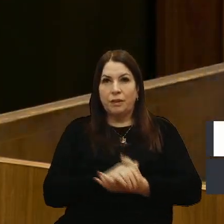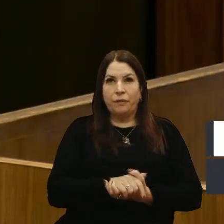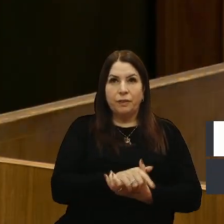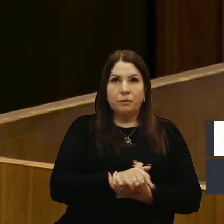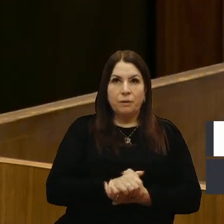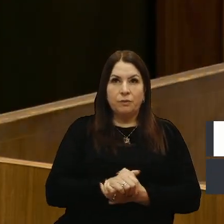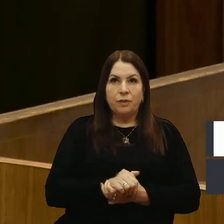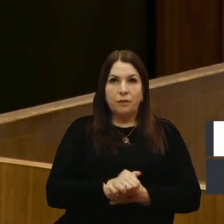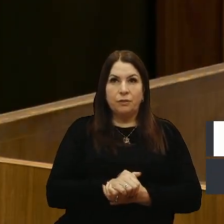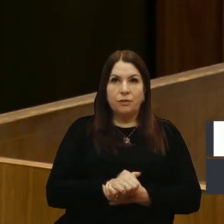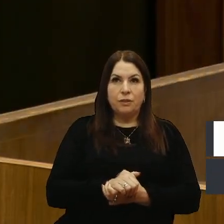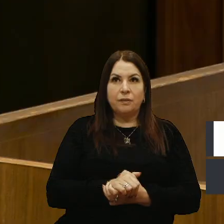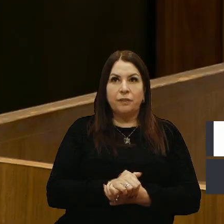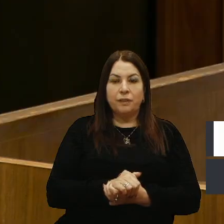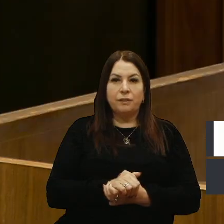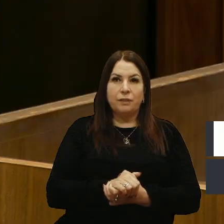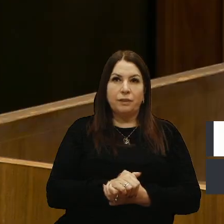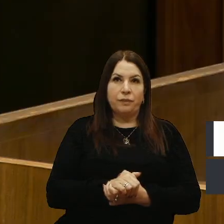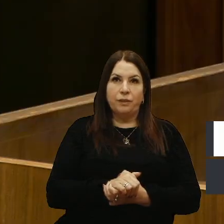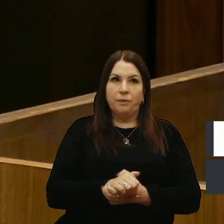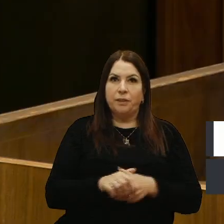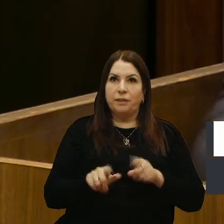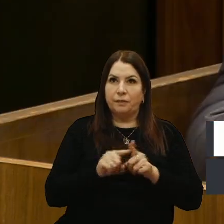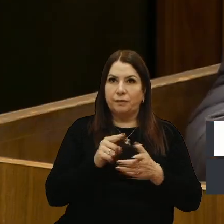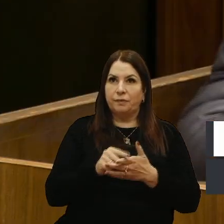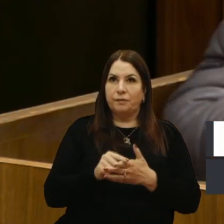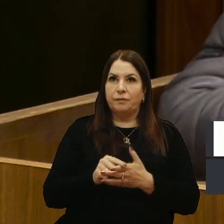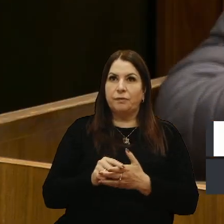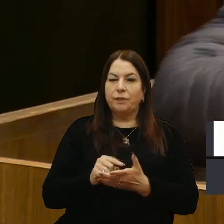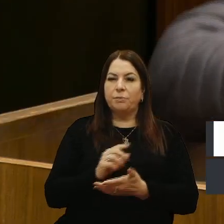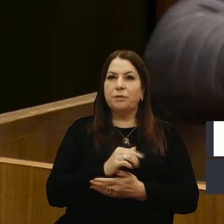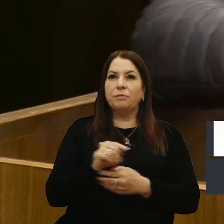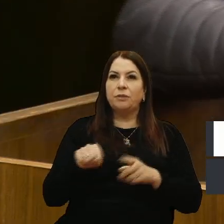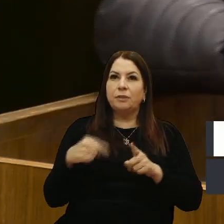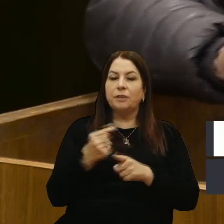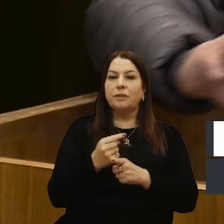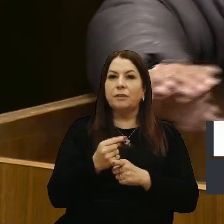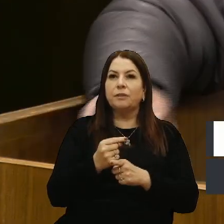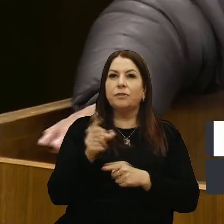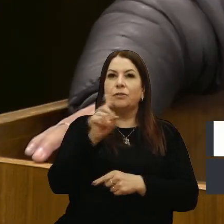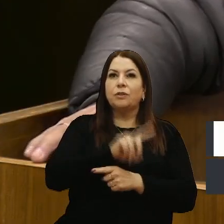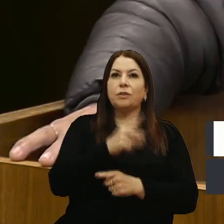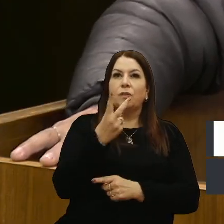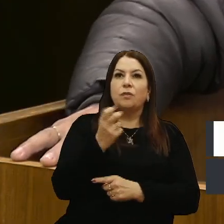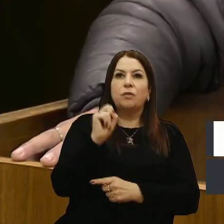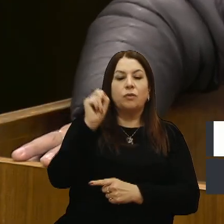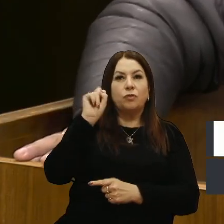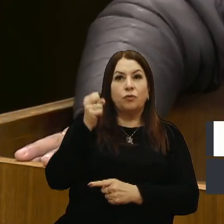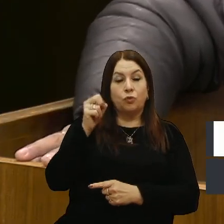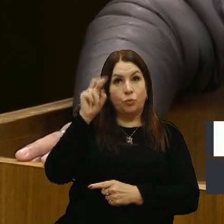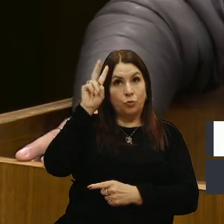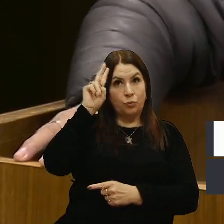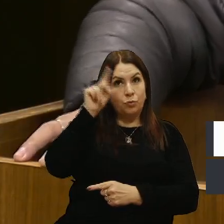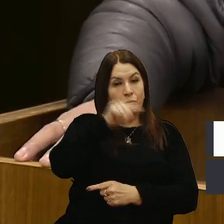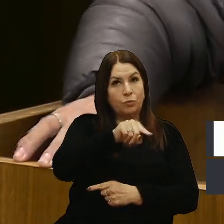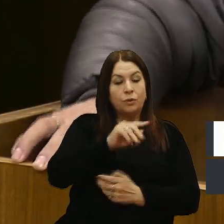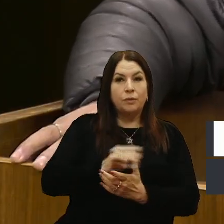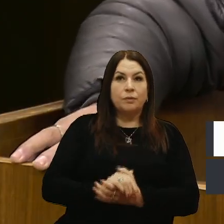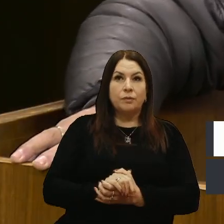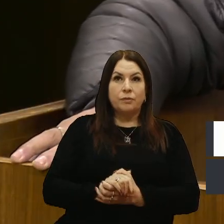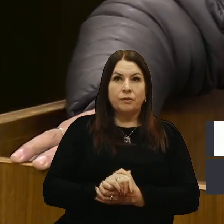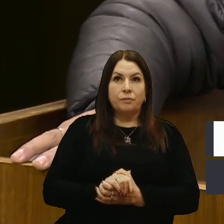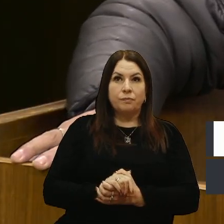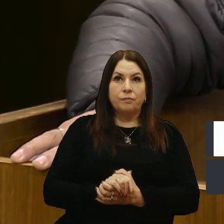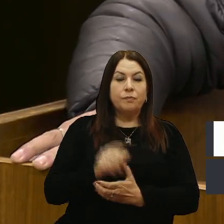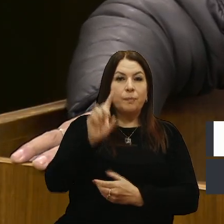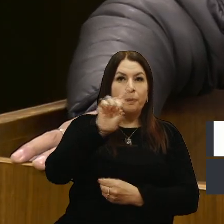pública. Tá? Mas eu quero falar hoje aqui sobre o dia 28 de abril, que é um